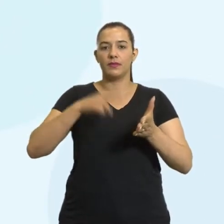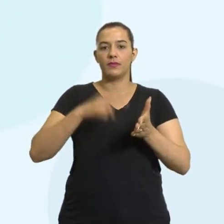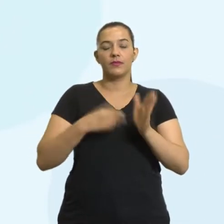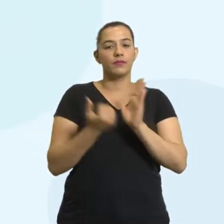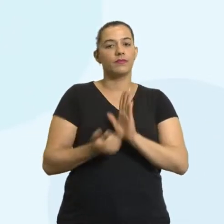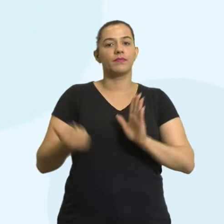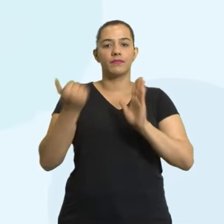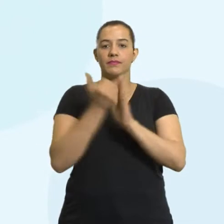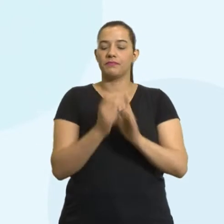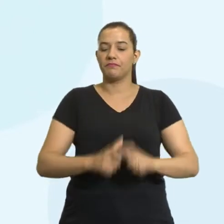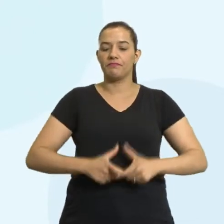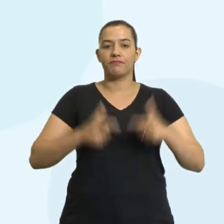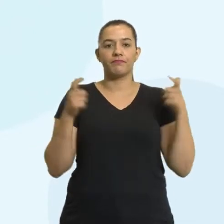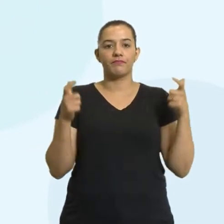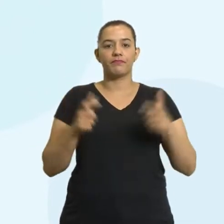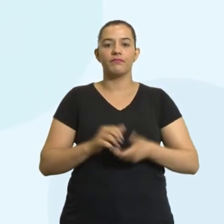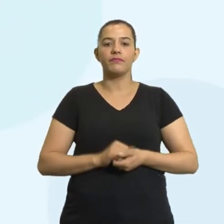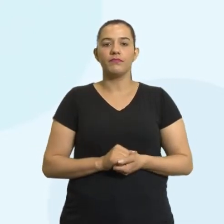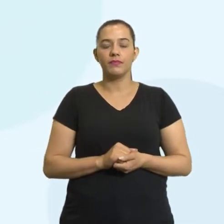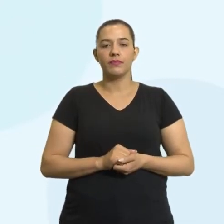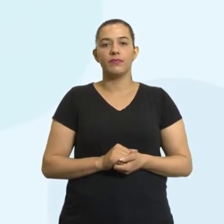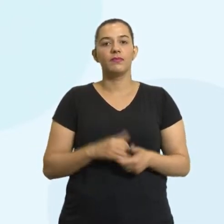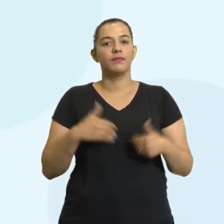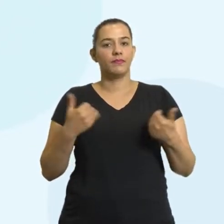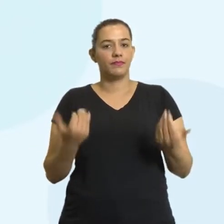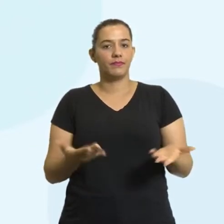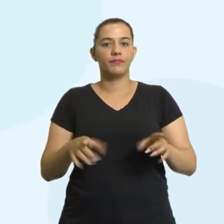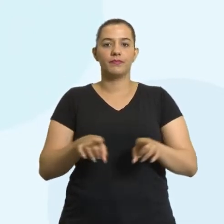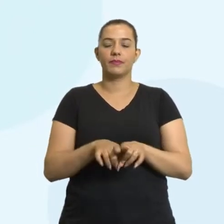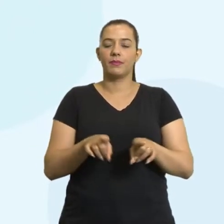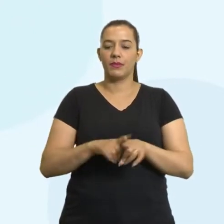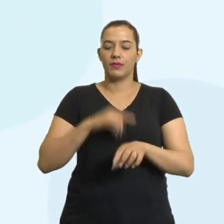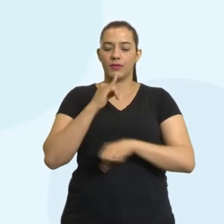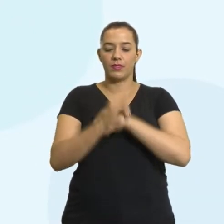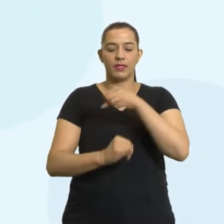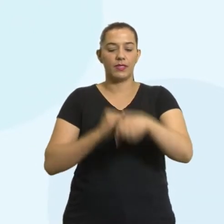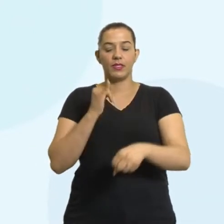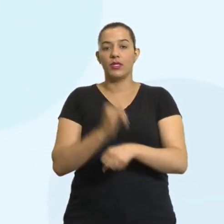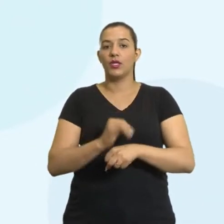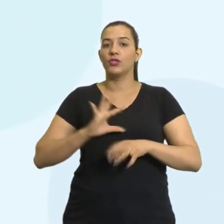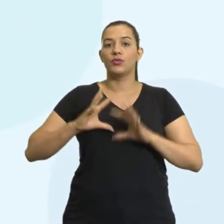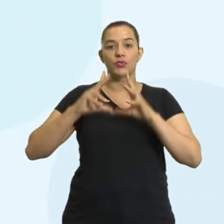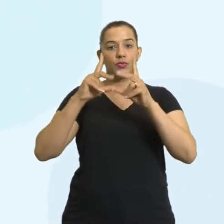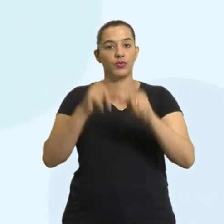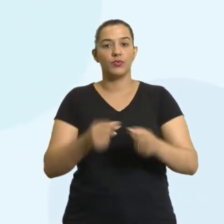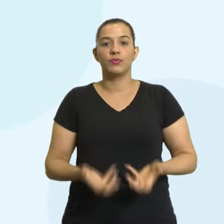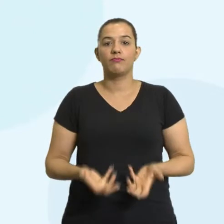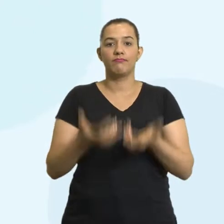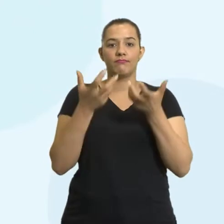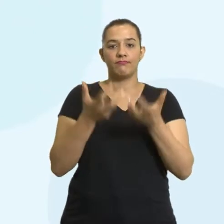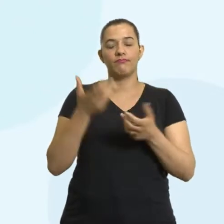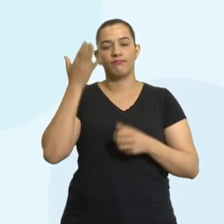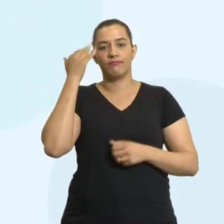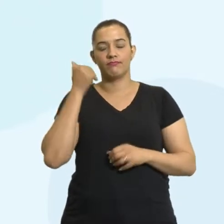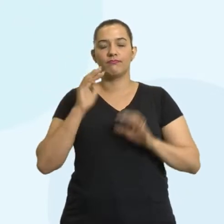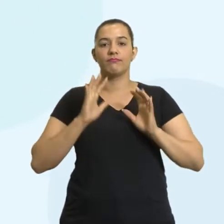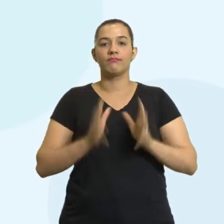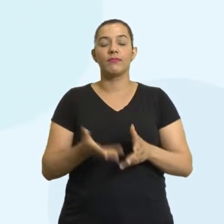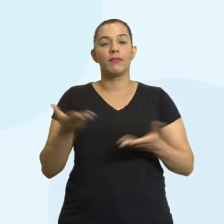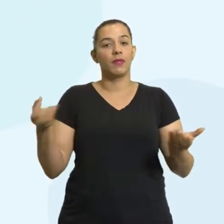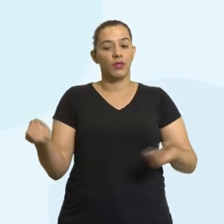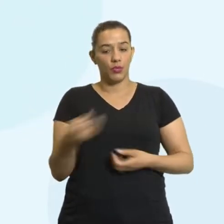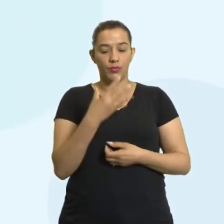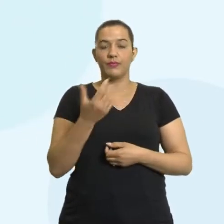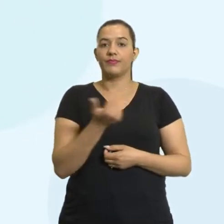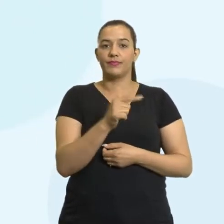mais ampla. Claro que com a internet tudo isso se intensificou, a gente sabe, mas não é algo novo,